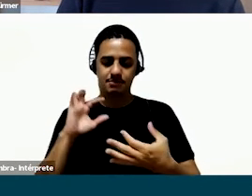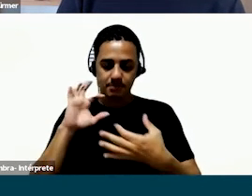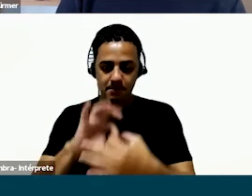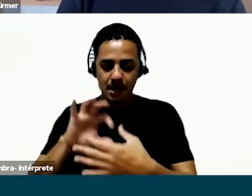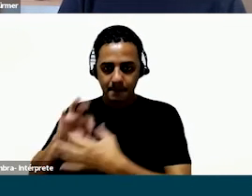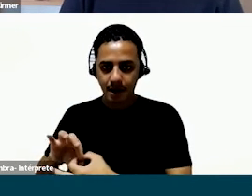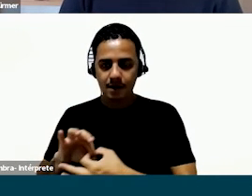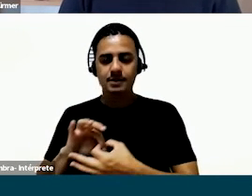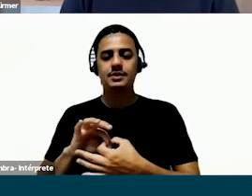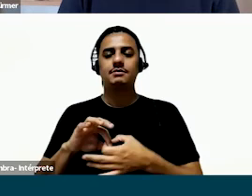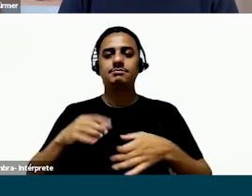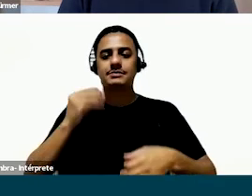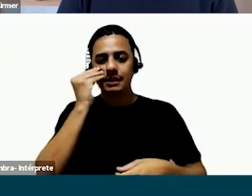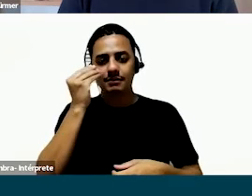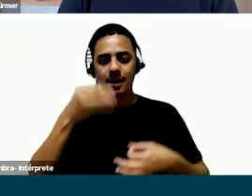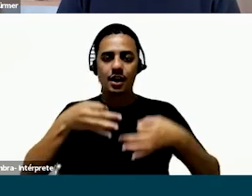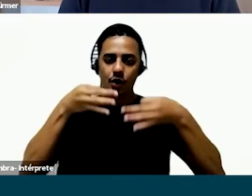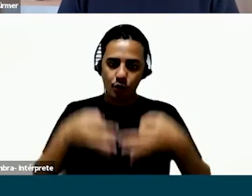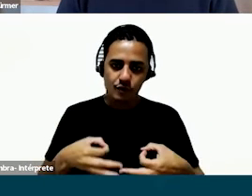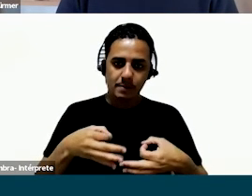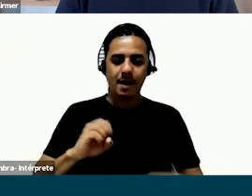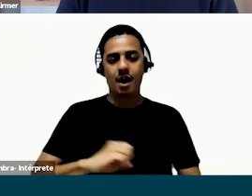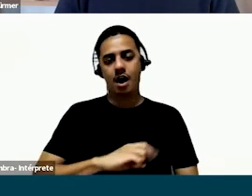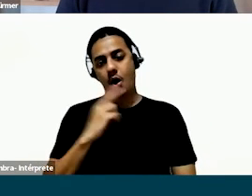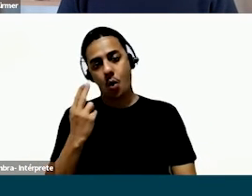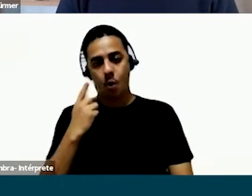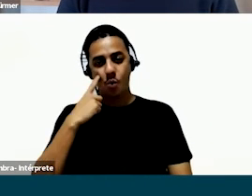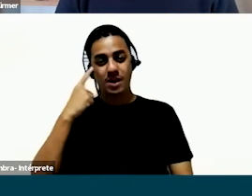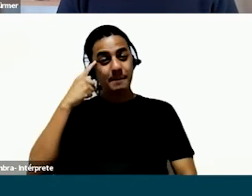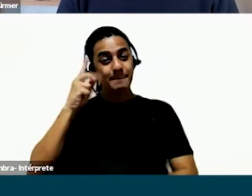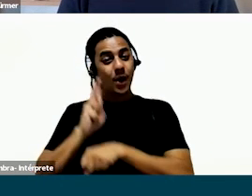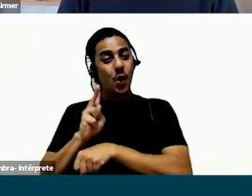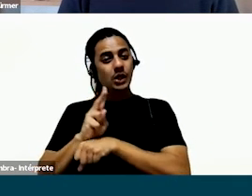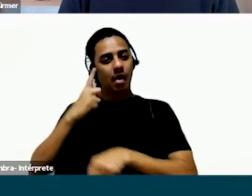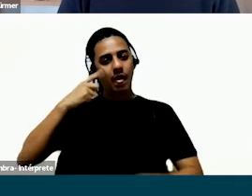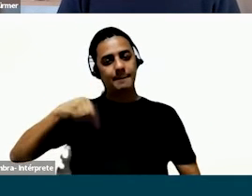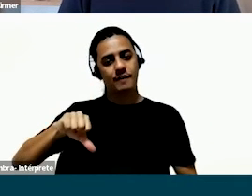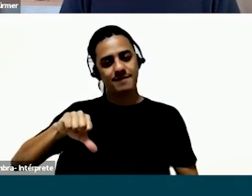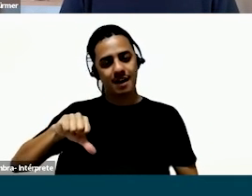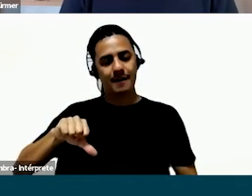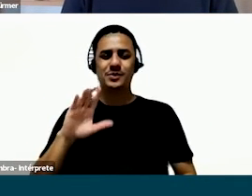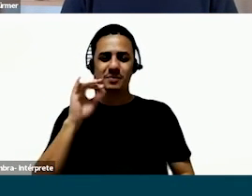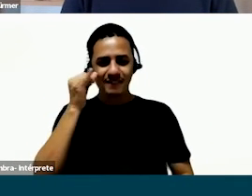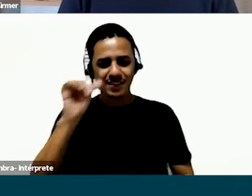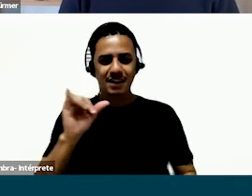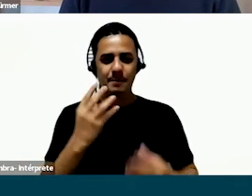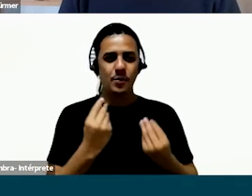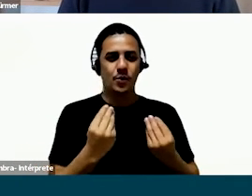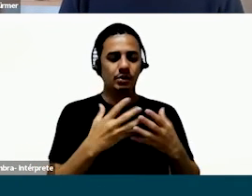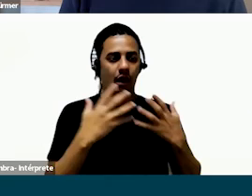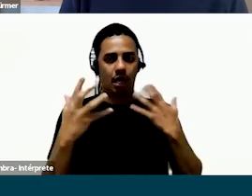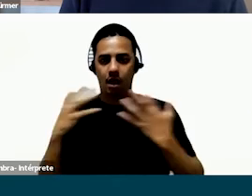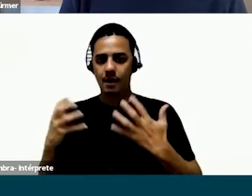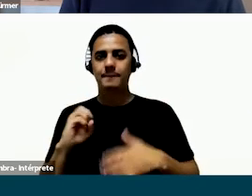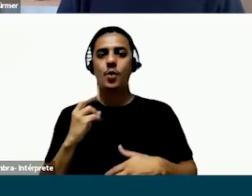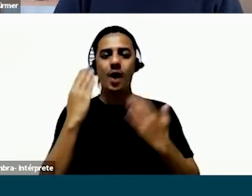que, de fato, são acionáveis e buscar os dados para confirmar ou reprovar hipóteses que a gente já tem e cuidar para não se perder no excesso